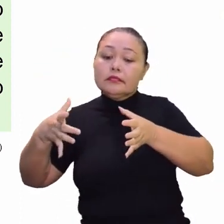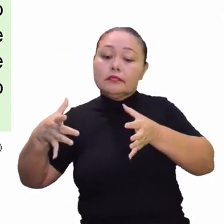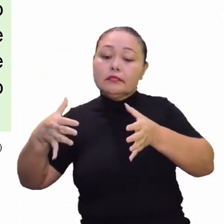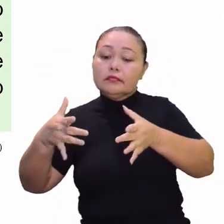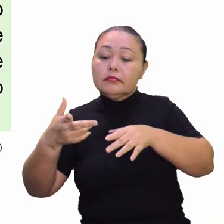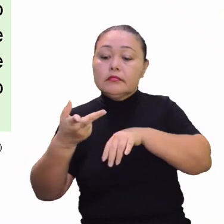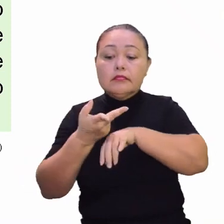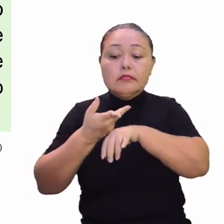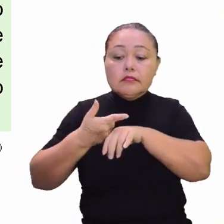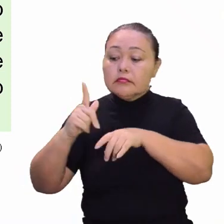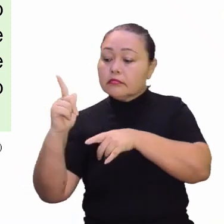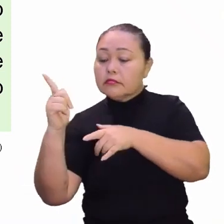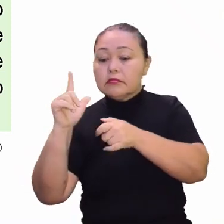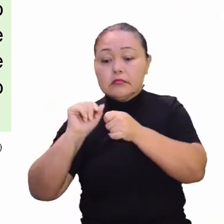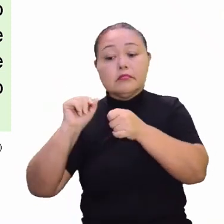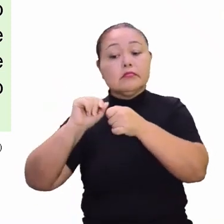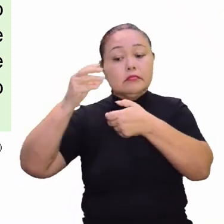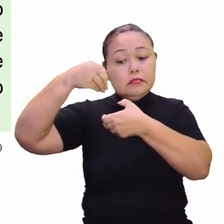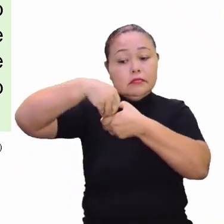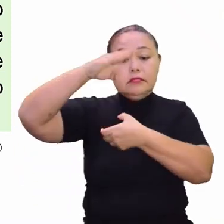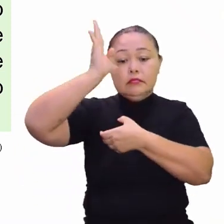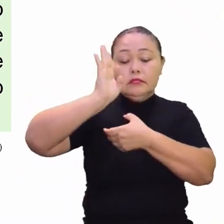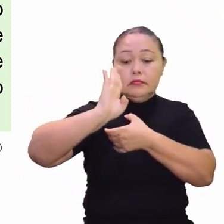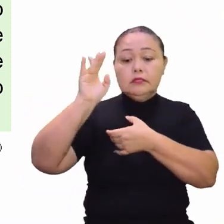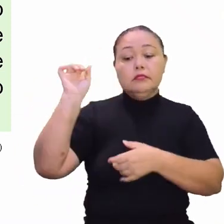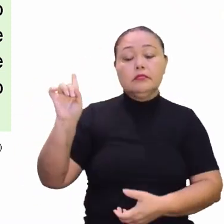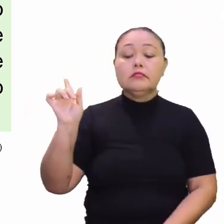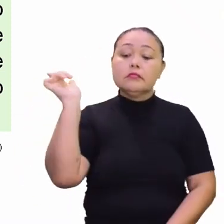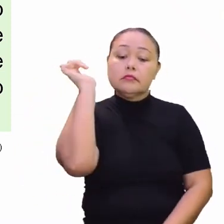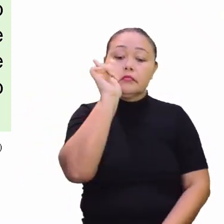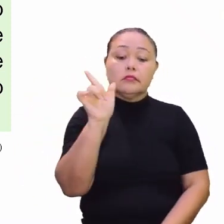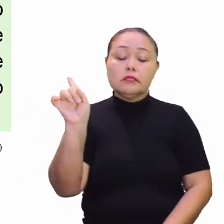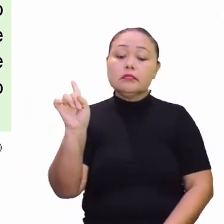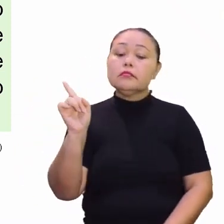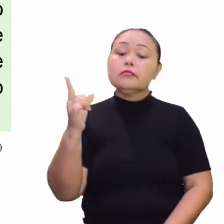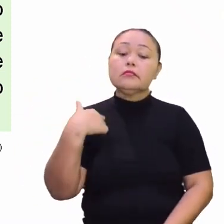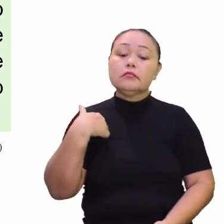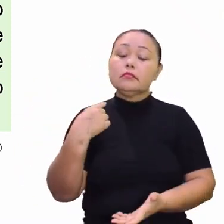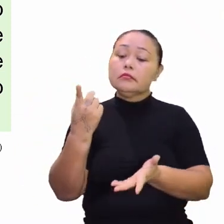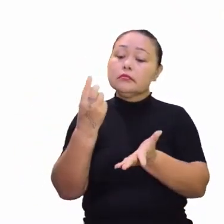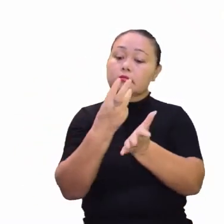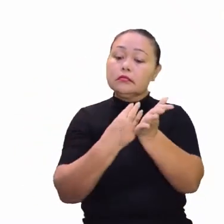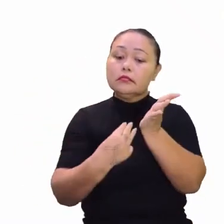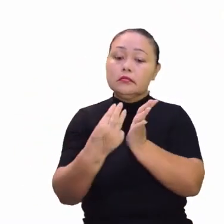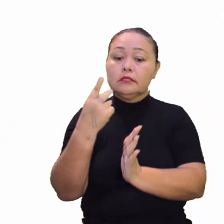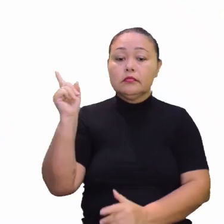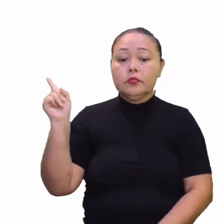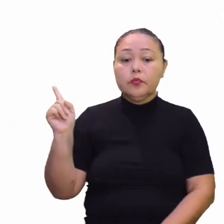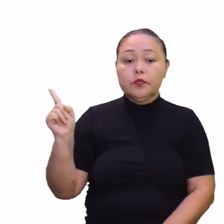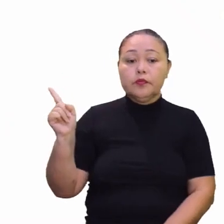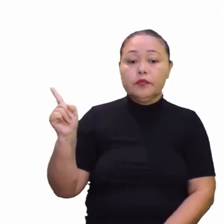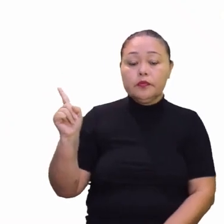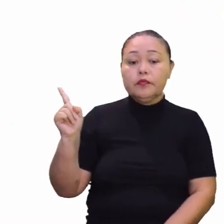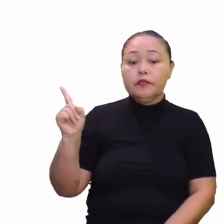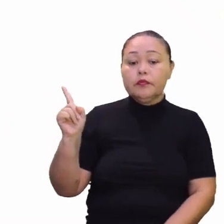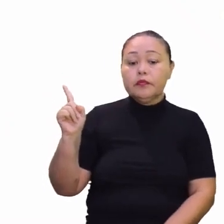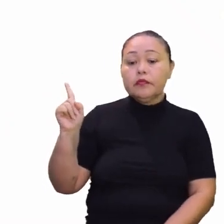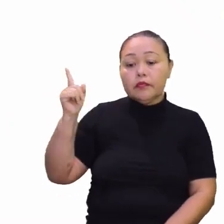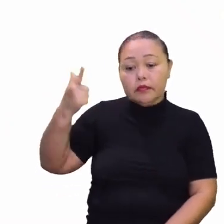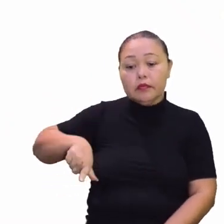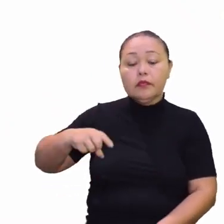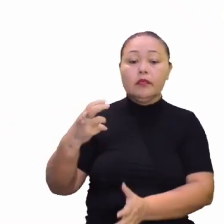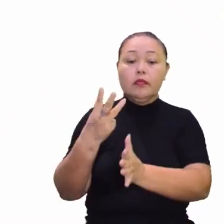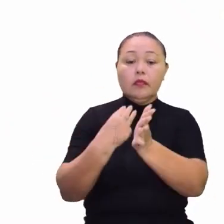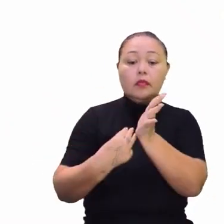de reconhecimento geográfico realizado no Brasil. Então, a maior a gente conseguiu observar no mapa, e vamos verificar daqui a pouco mais um